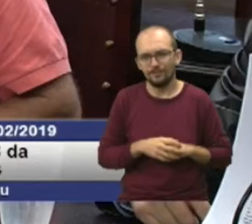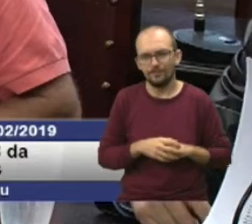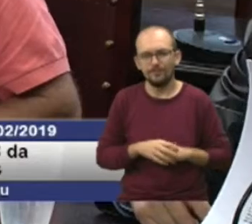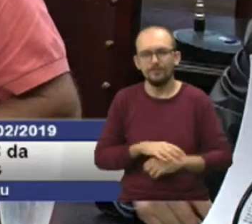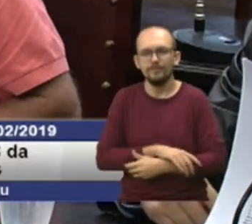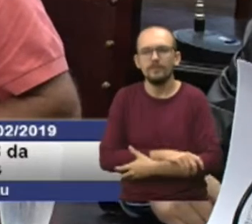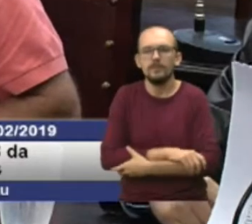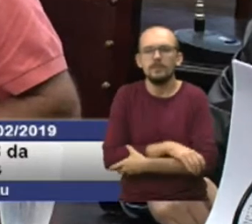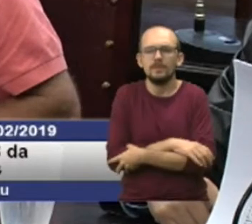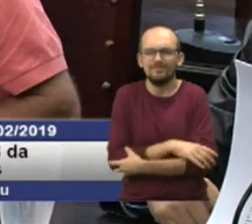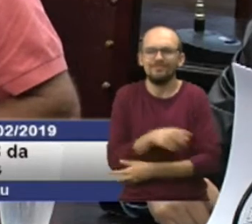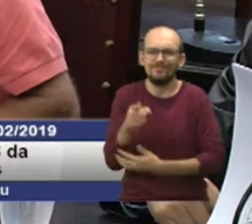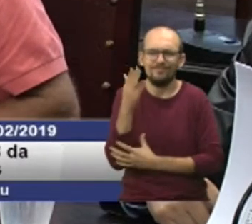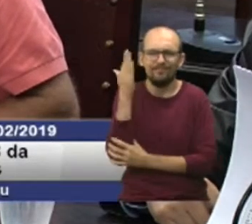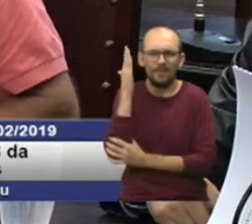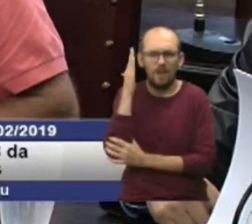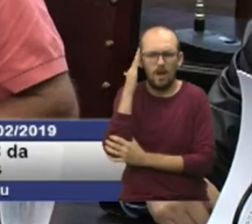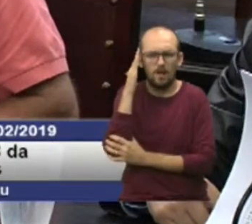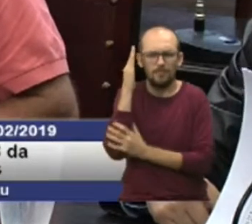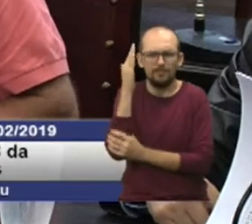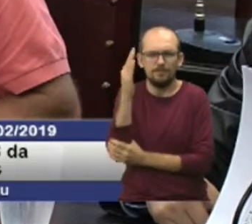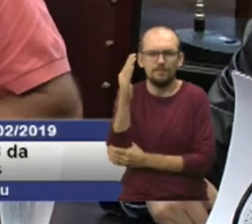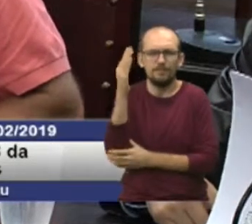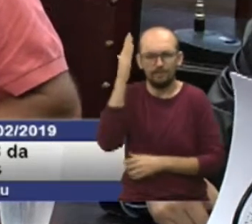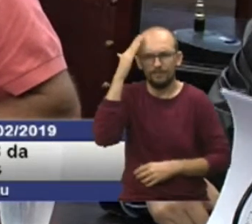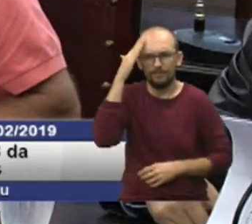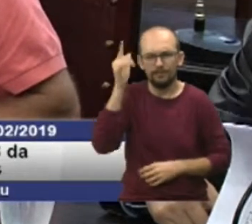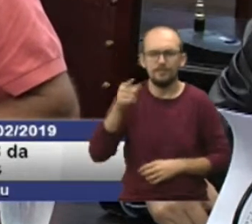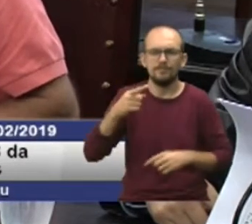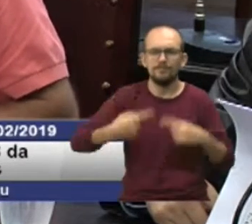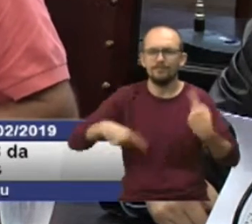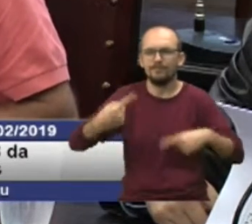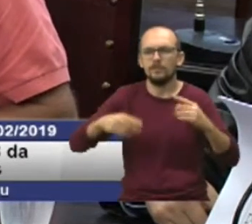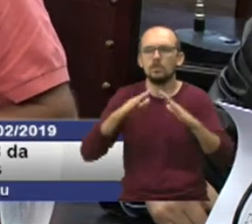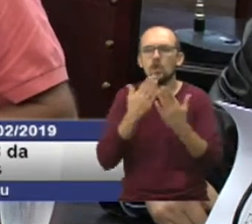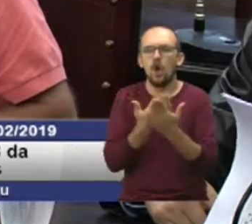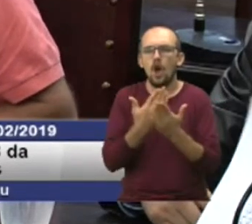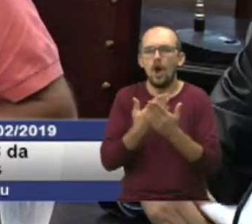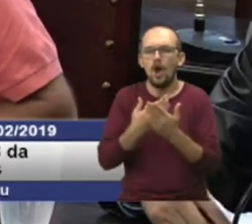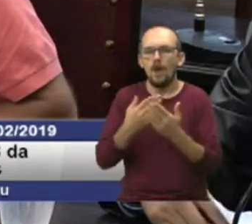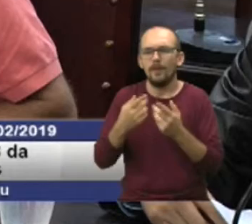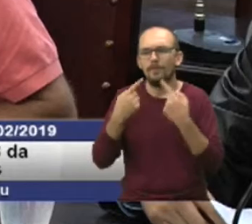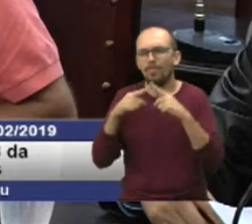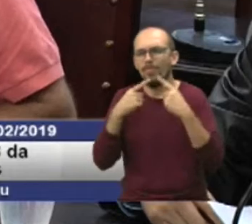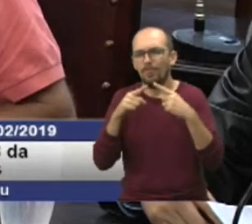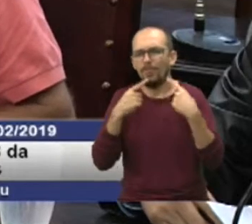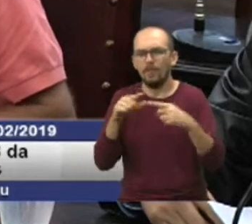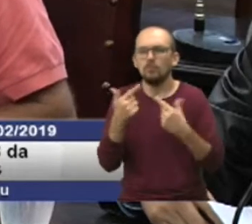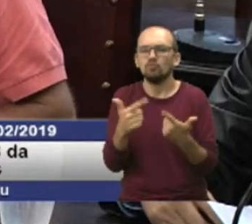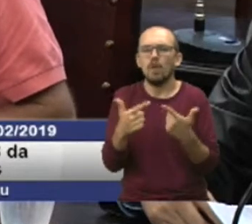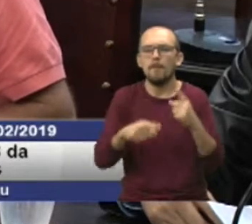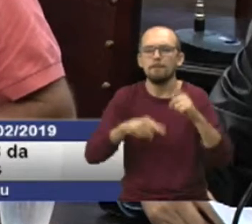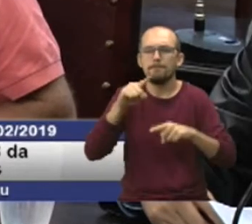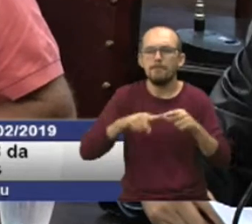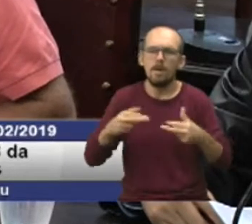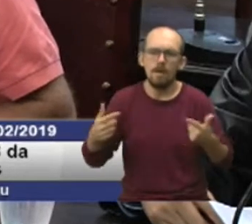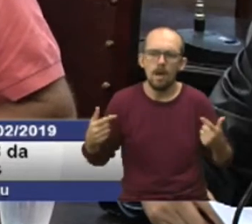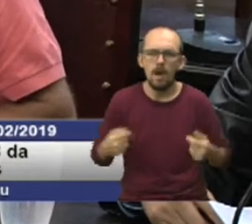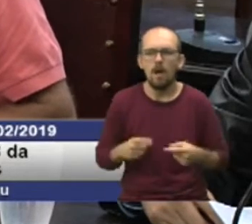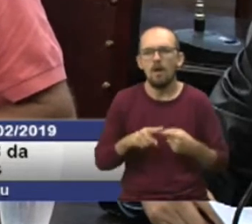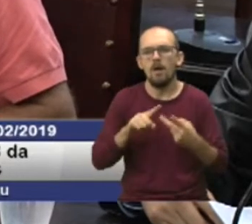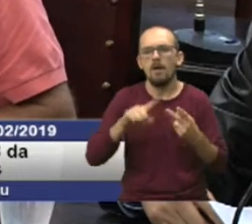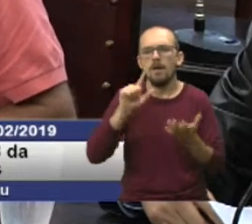Você sabe do debate que houve de diversas escolas dizendo que não tinham material algum, como